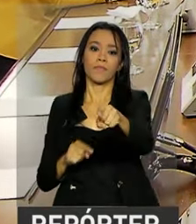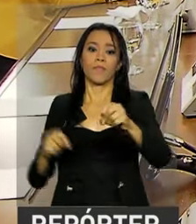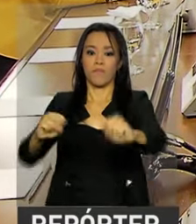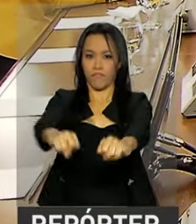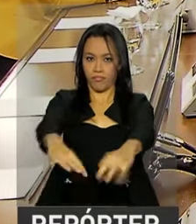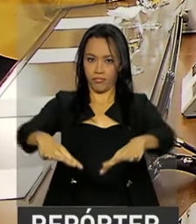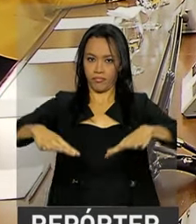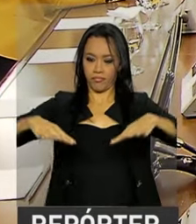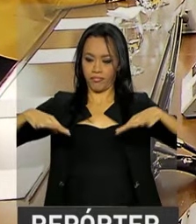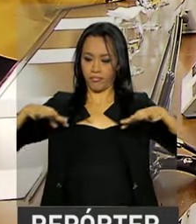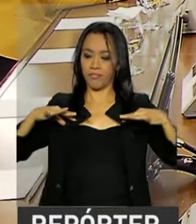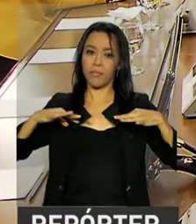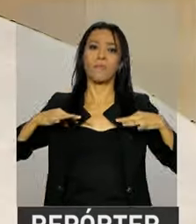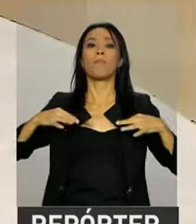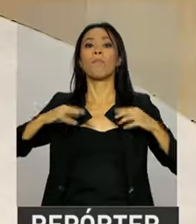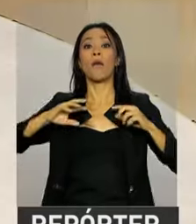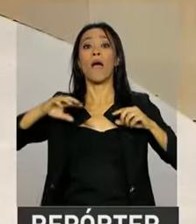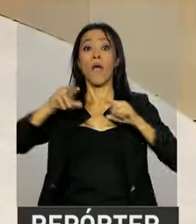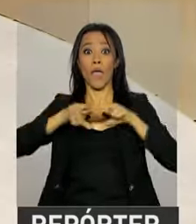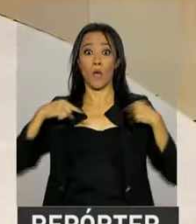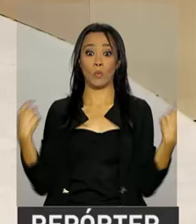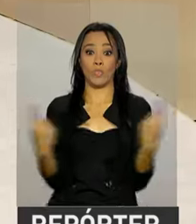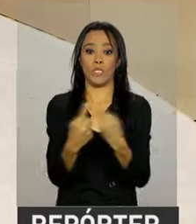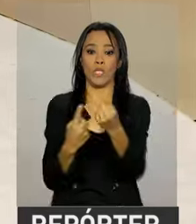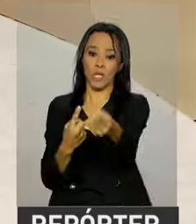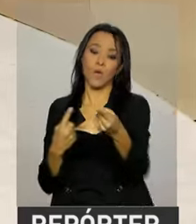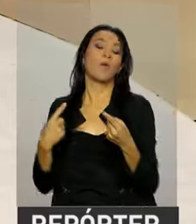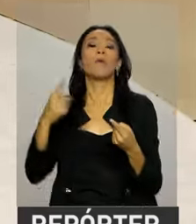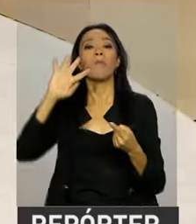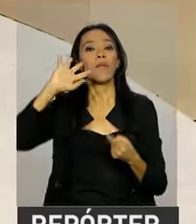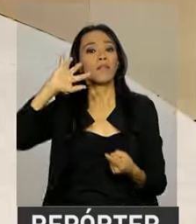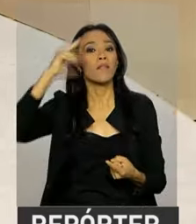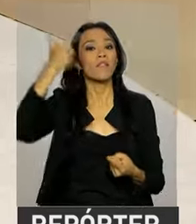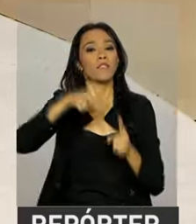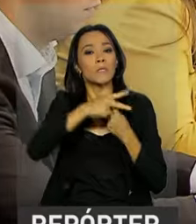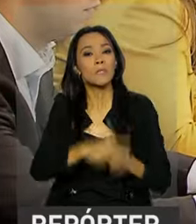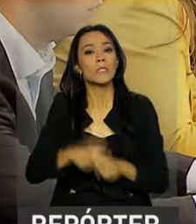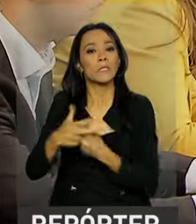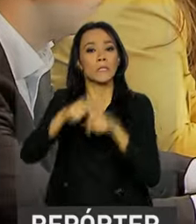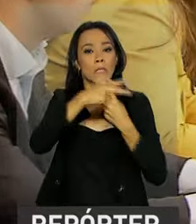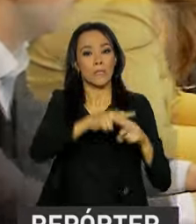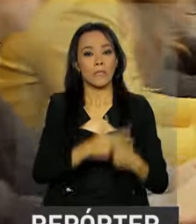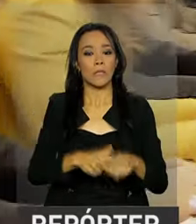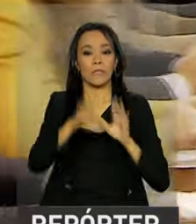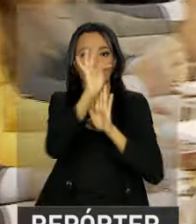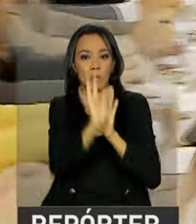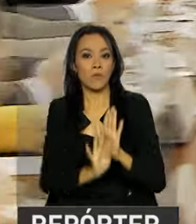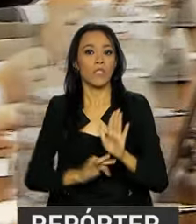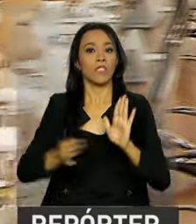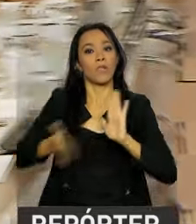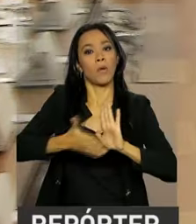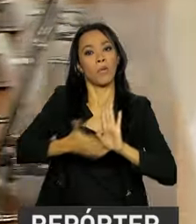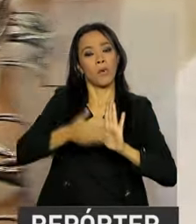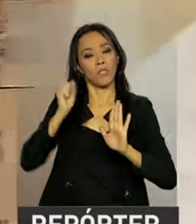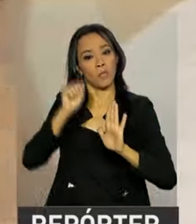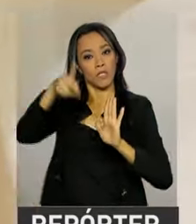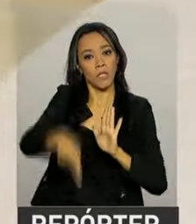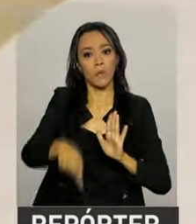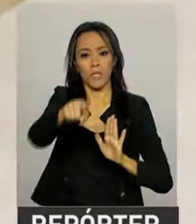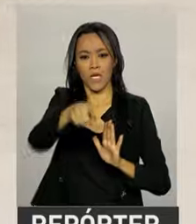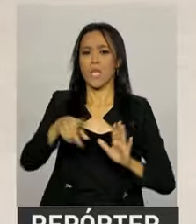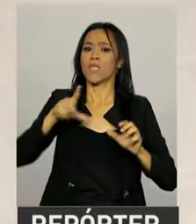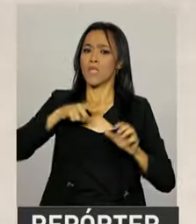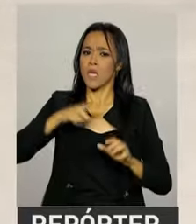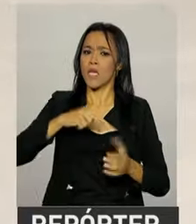afinar os últimos ajustes na proposta de reforma da Previdência líderes da base aliada integrantes da